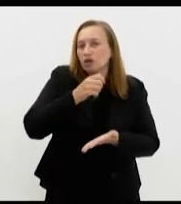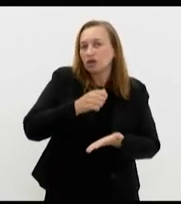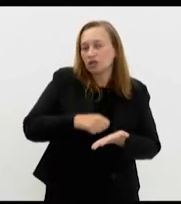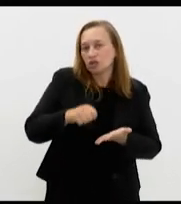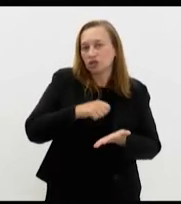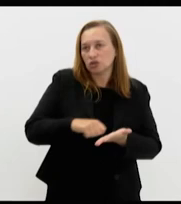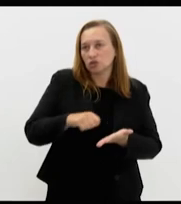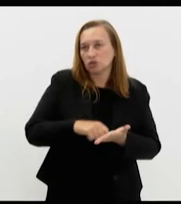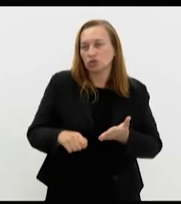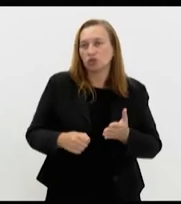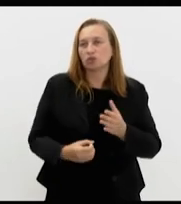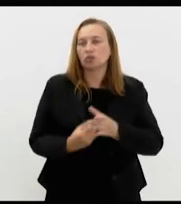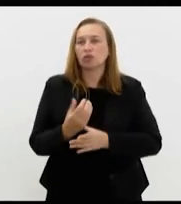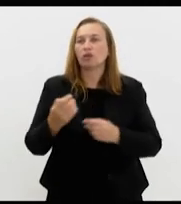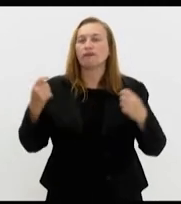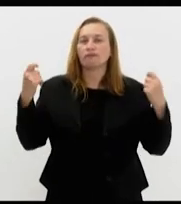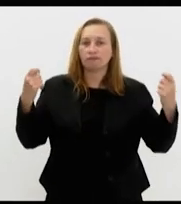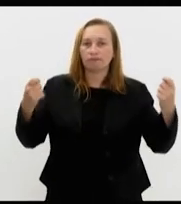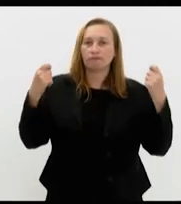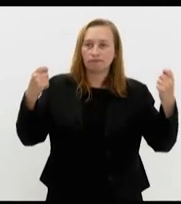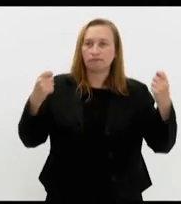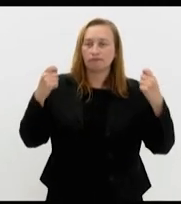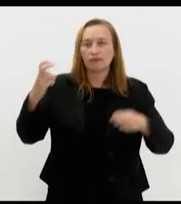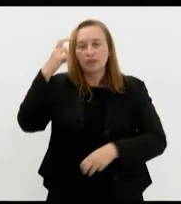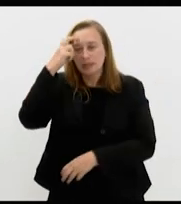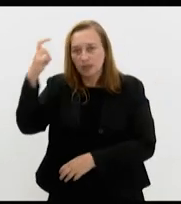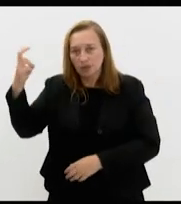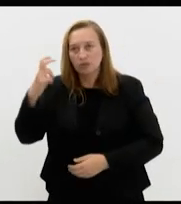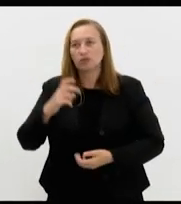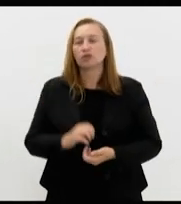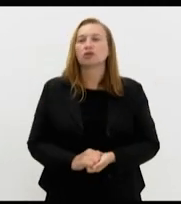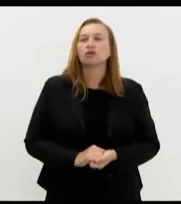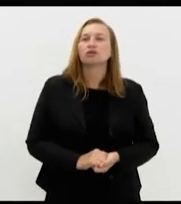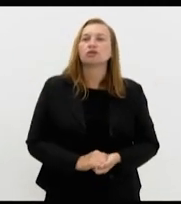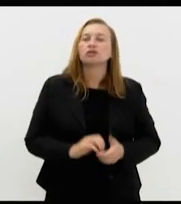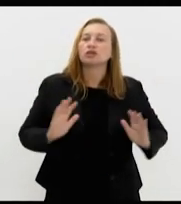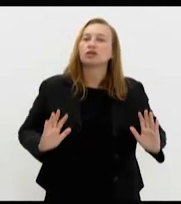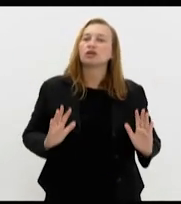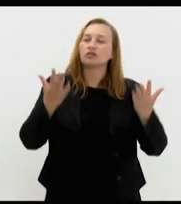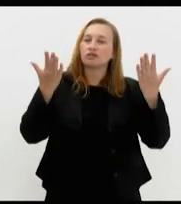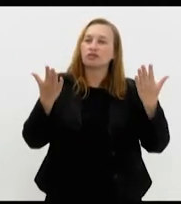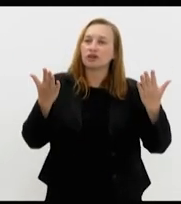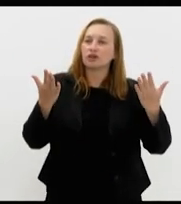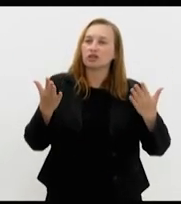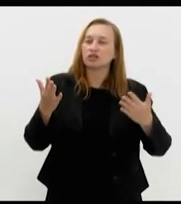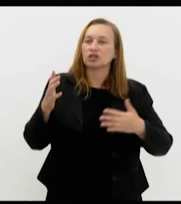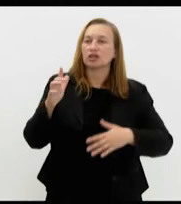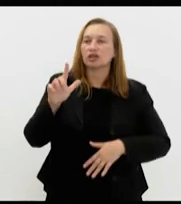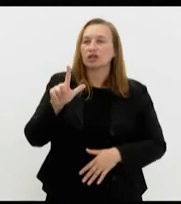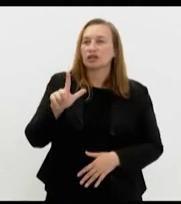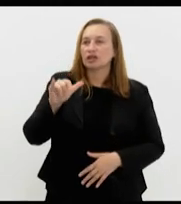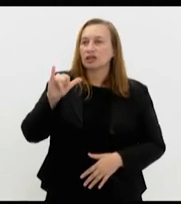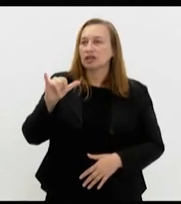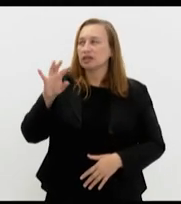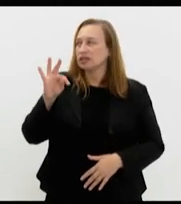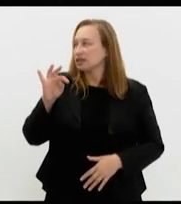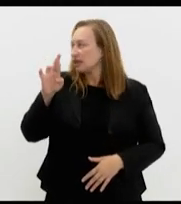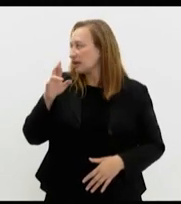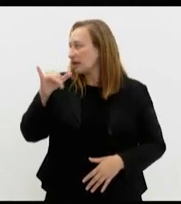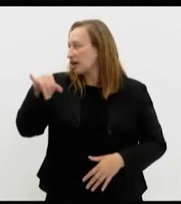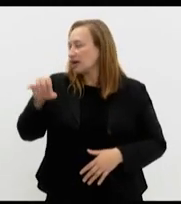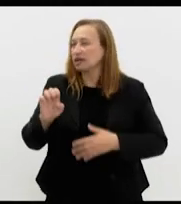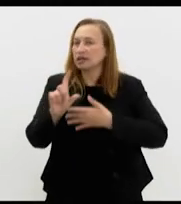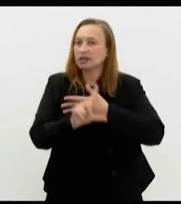produtor e ativista cultural e idealizador da Festa Literária das Periferias, o Écio Salles,